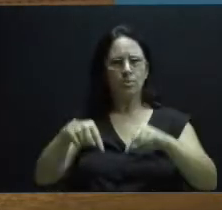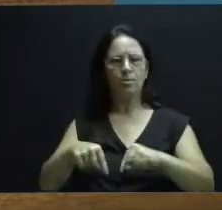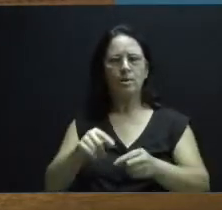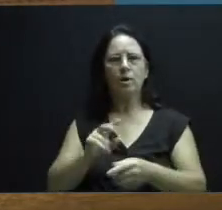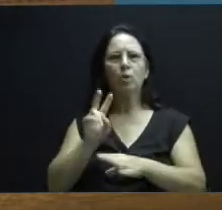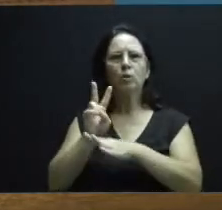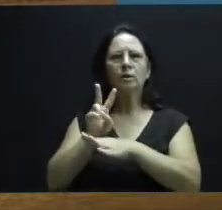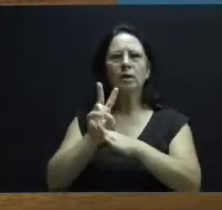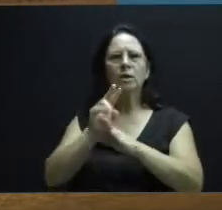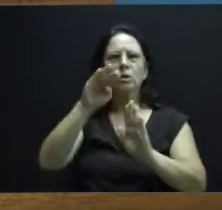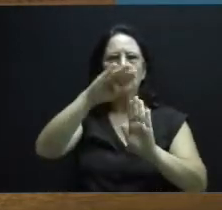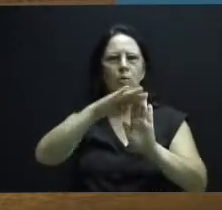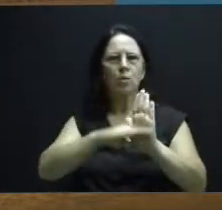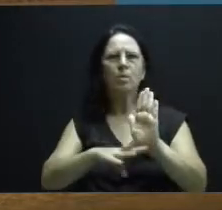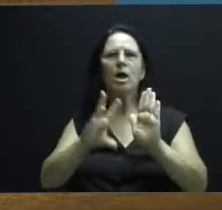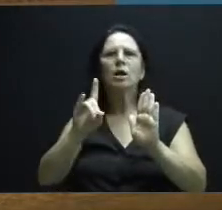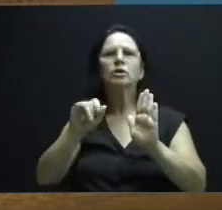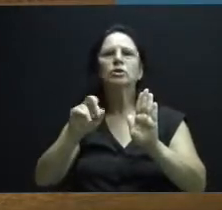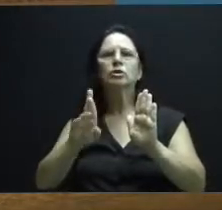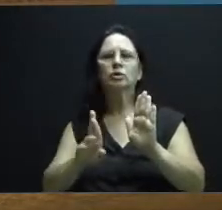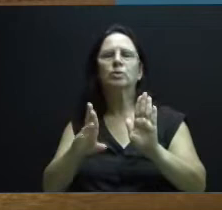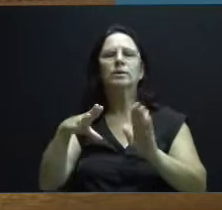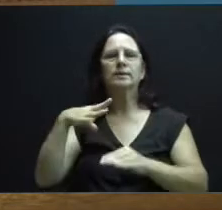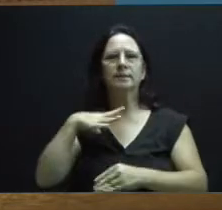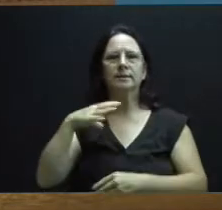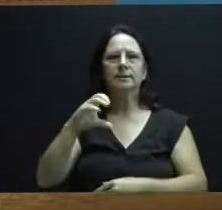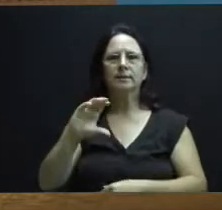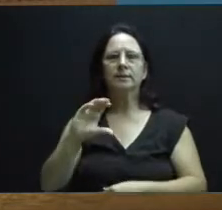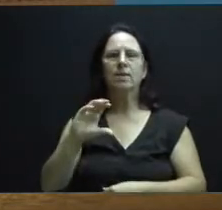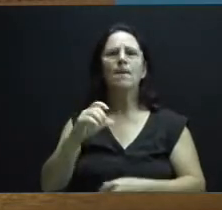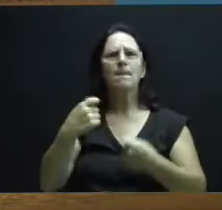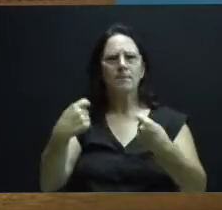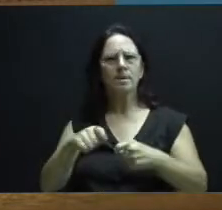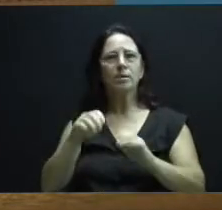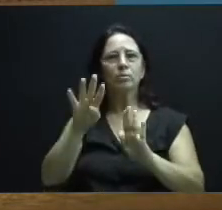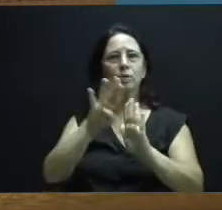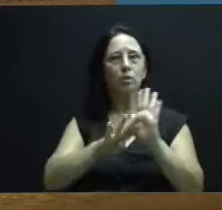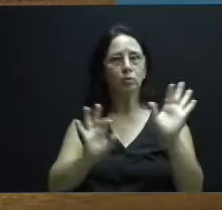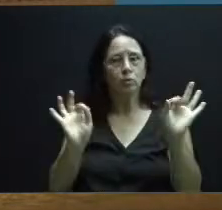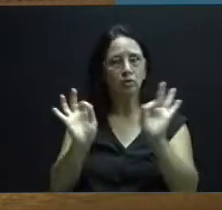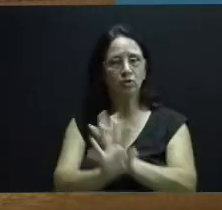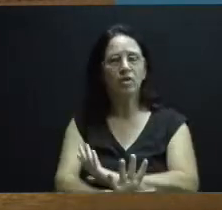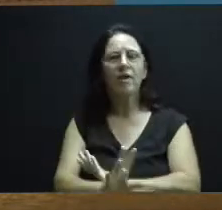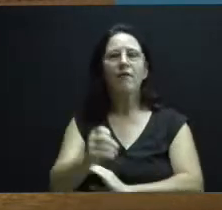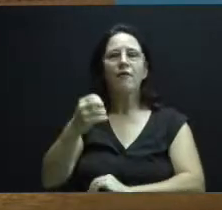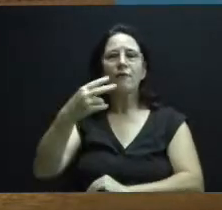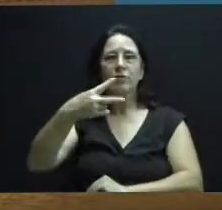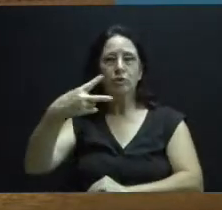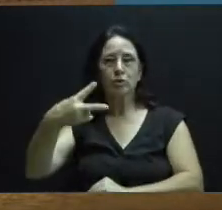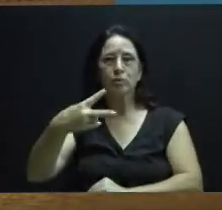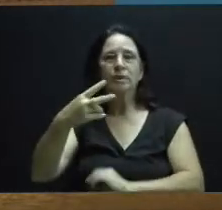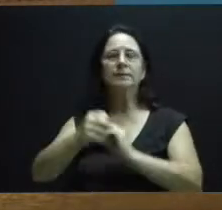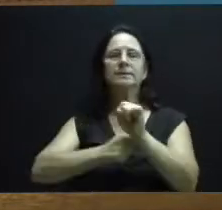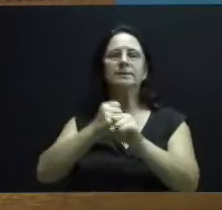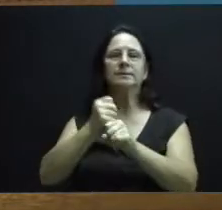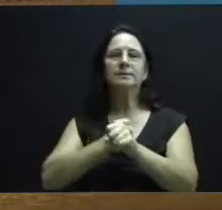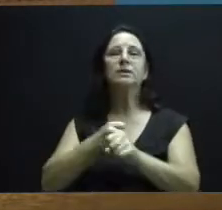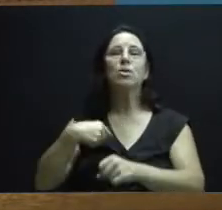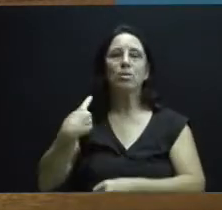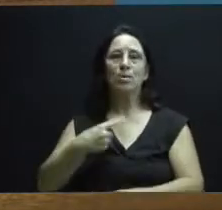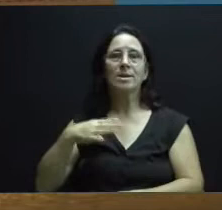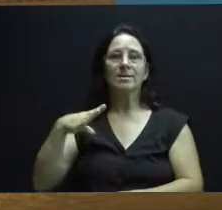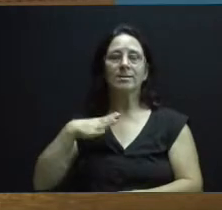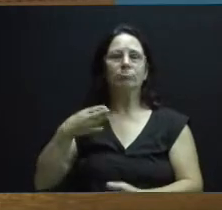tratar sobre o plano diretor da cidade enquanto nos soltaram atualizados esse plano diretor está há 22 anos parado nossa cidade vai continuar